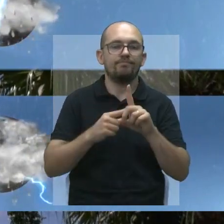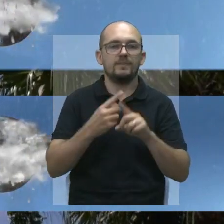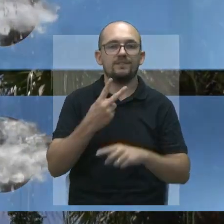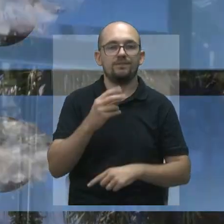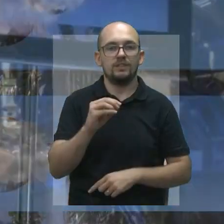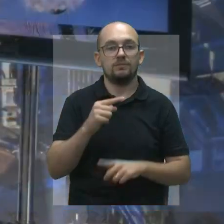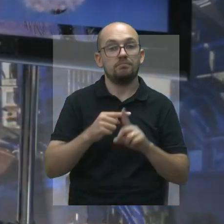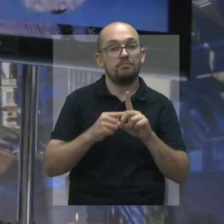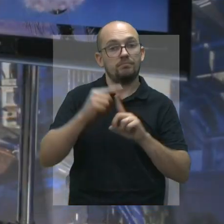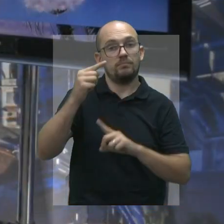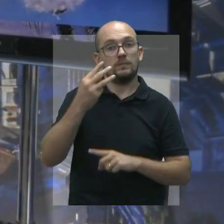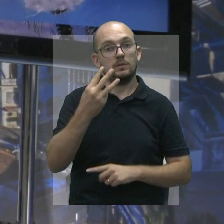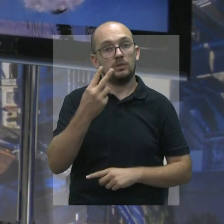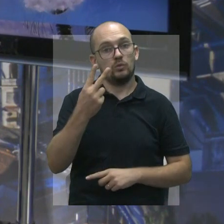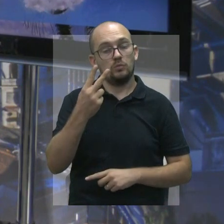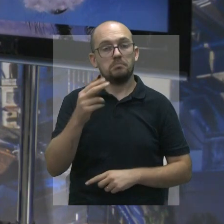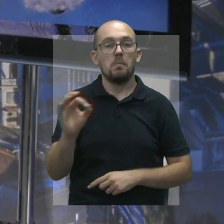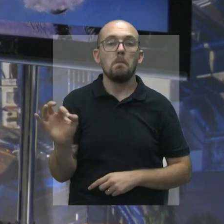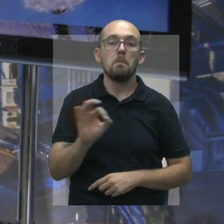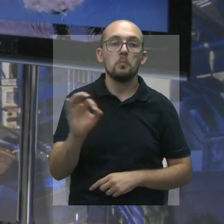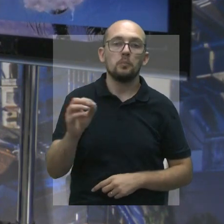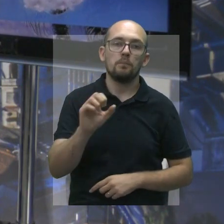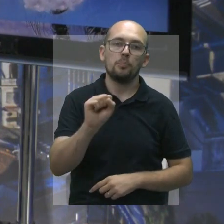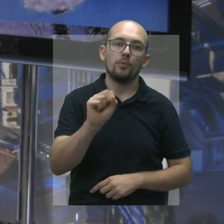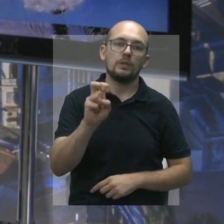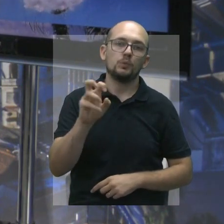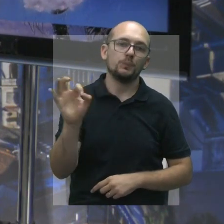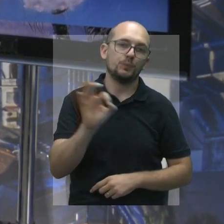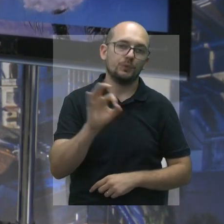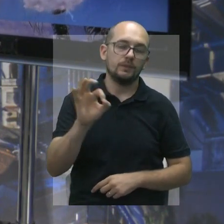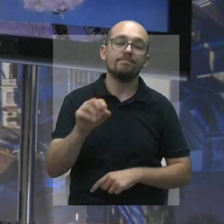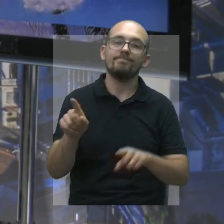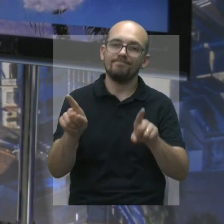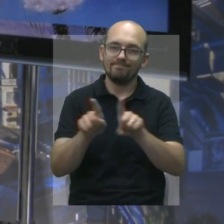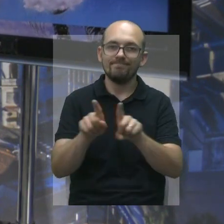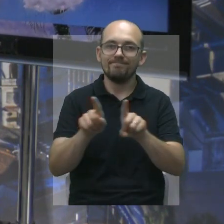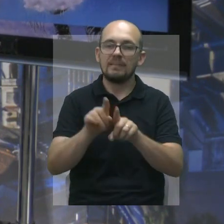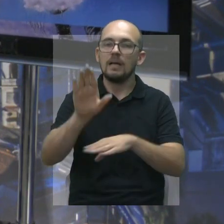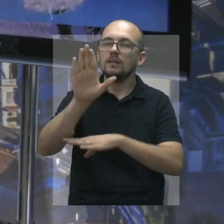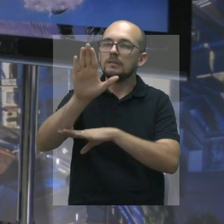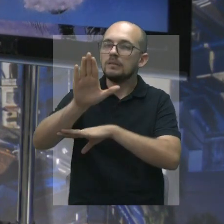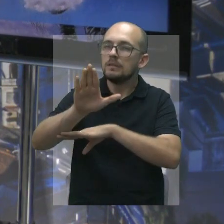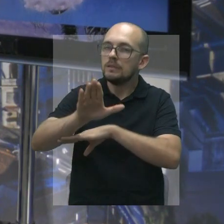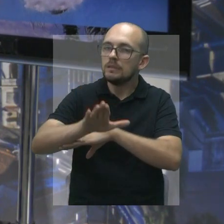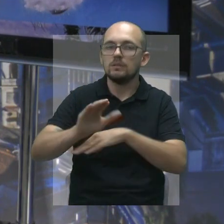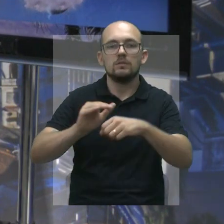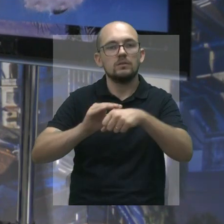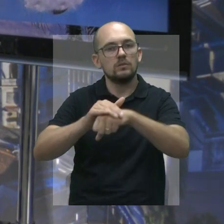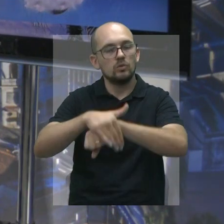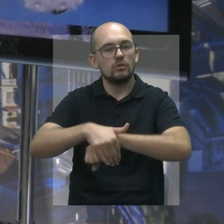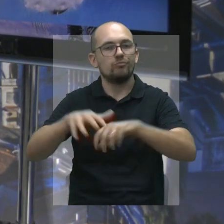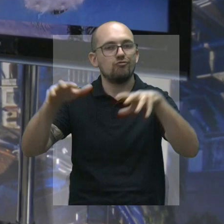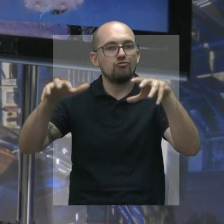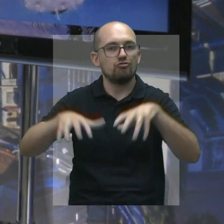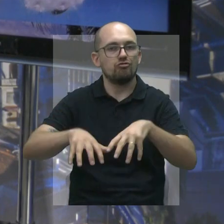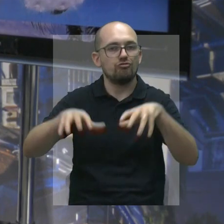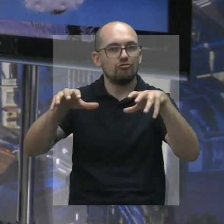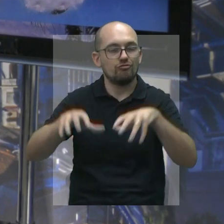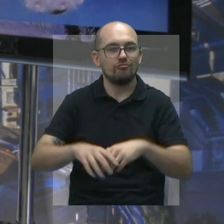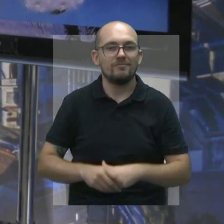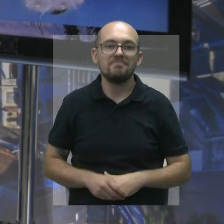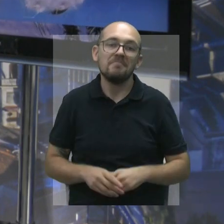32, probabilidade de 85% de chances de chuva, também no período da tarde e no período da noite. É